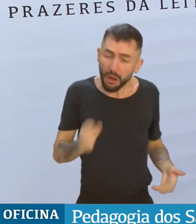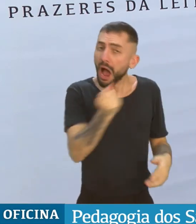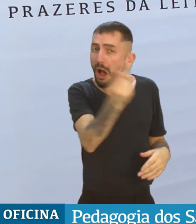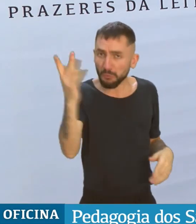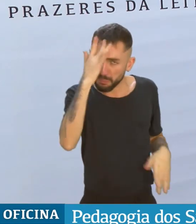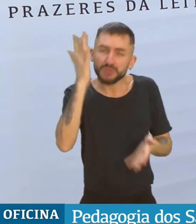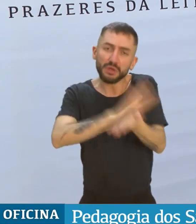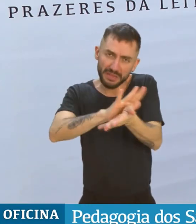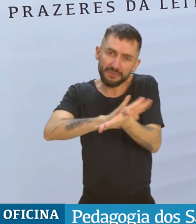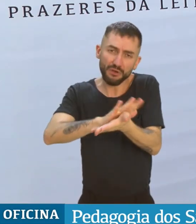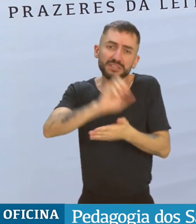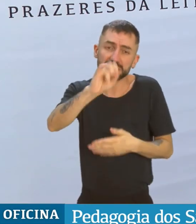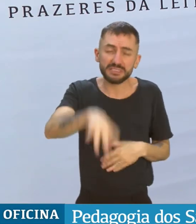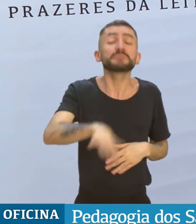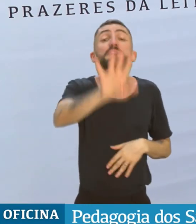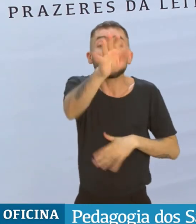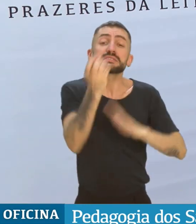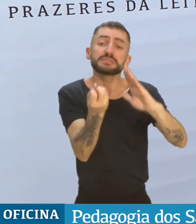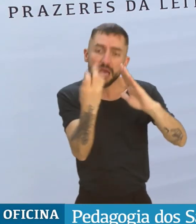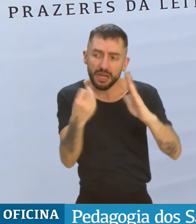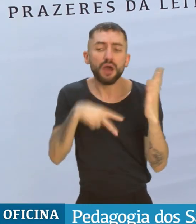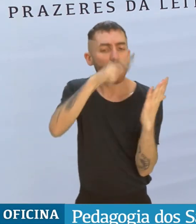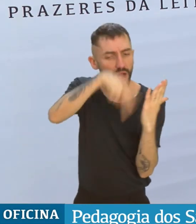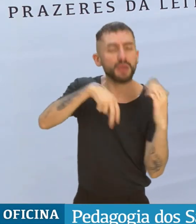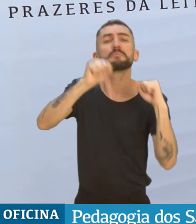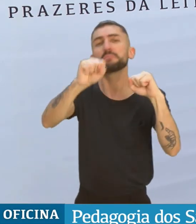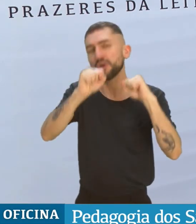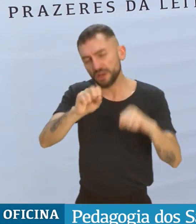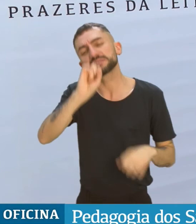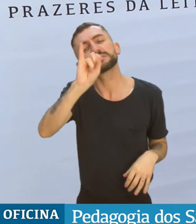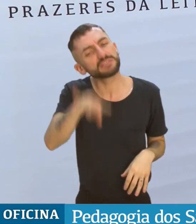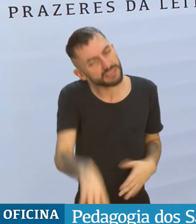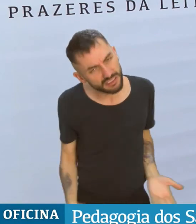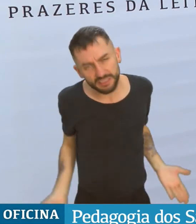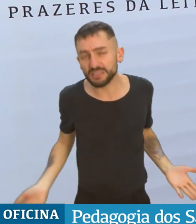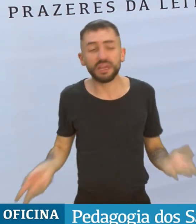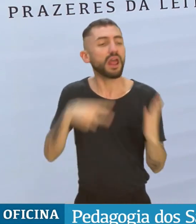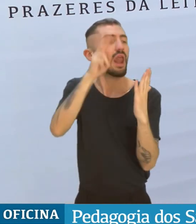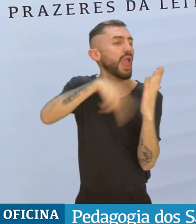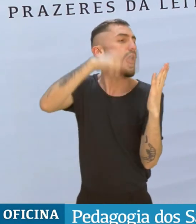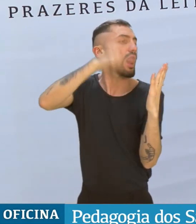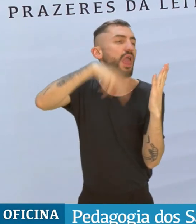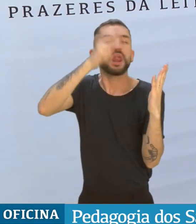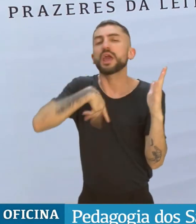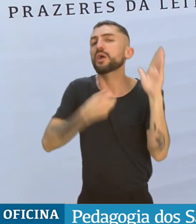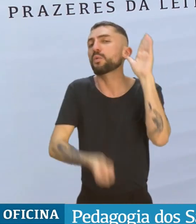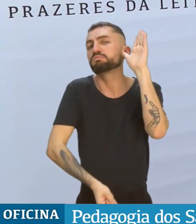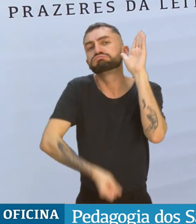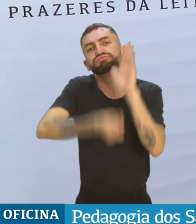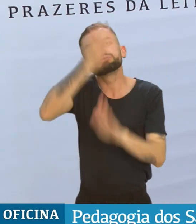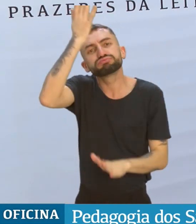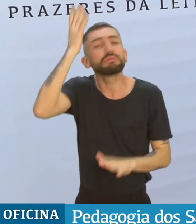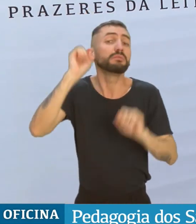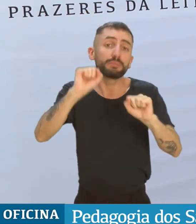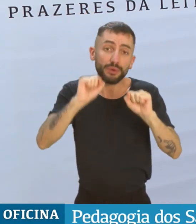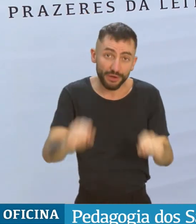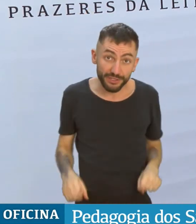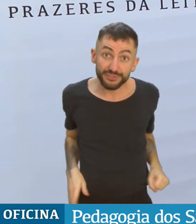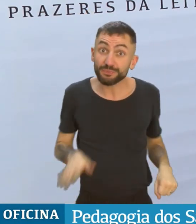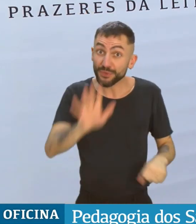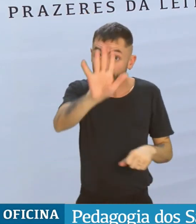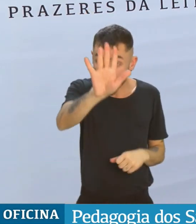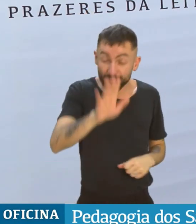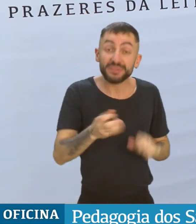mas pode ler no sarau, leia quantas vezes você quiser, e de tanto você ler no sarau, eu vou te contar